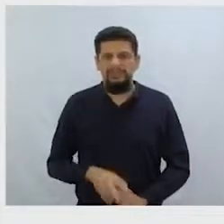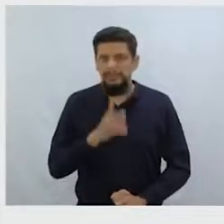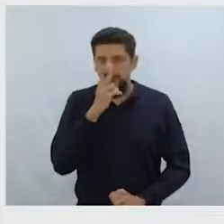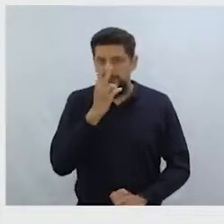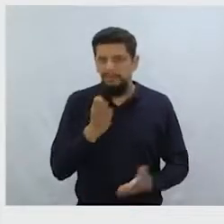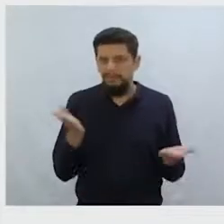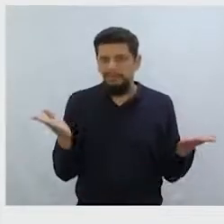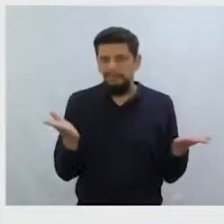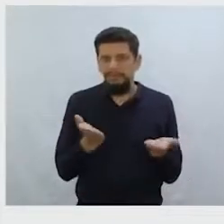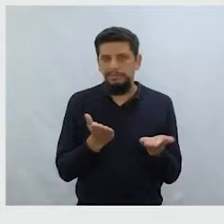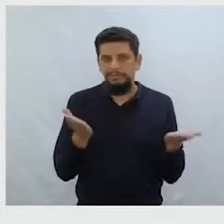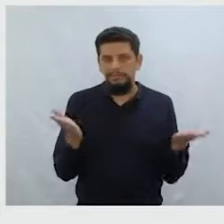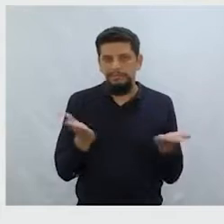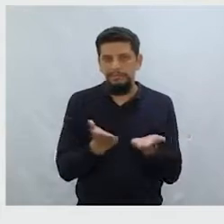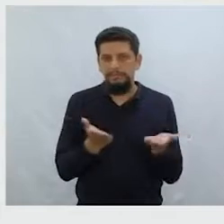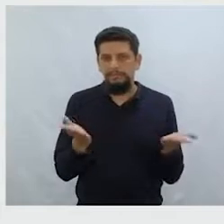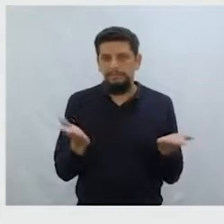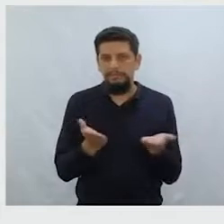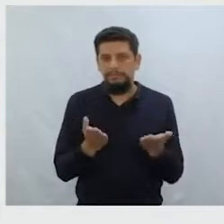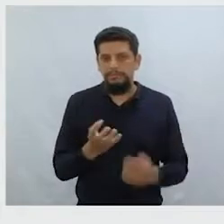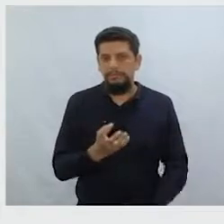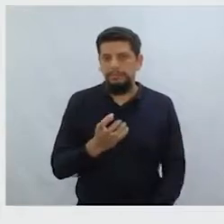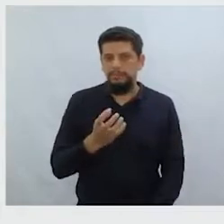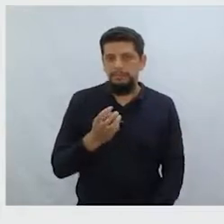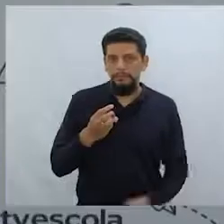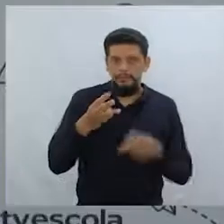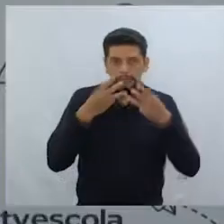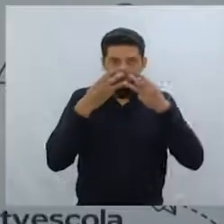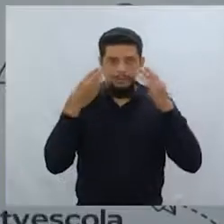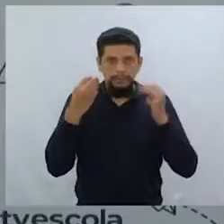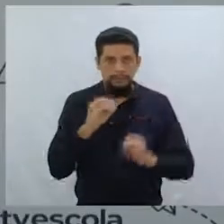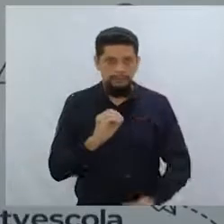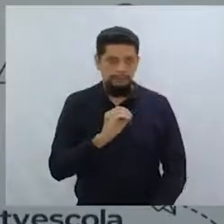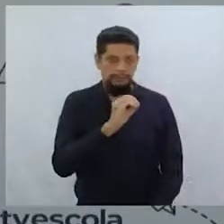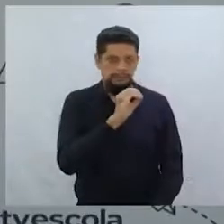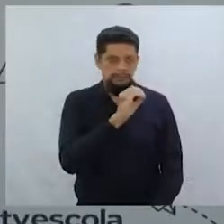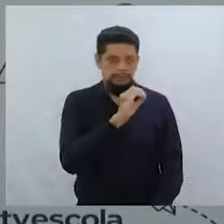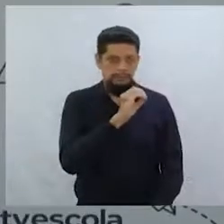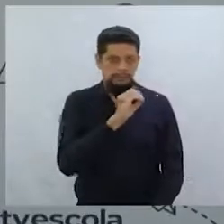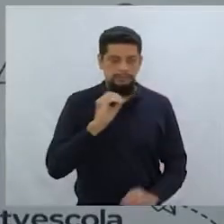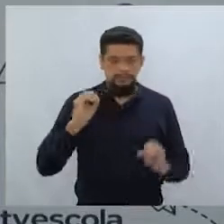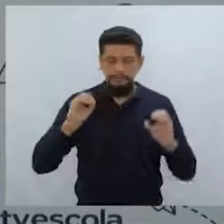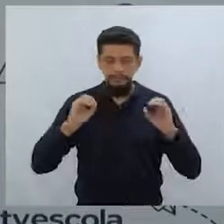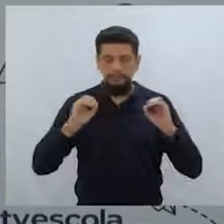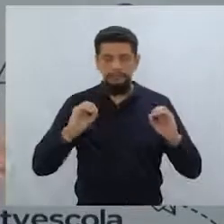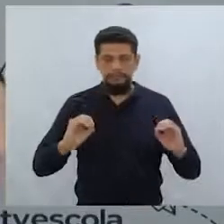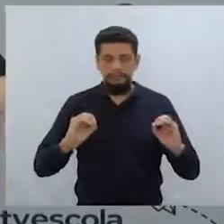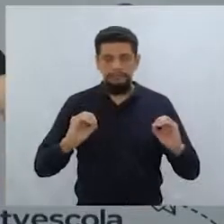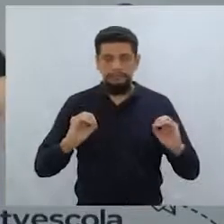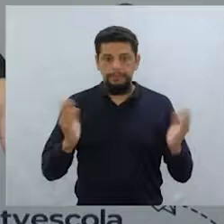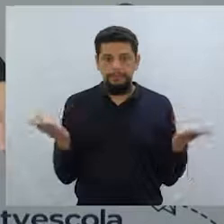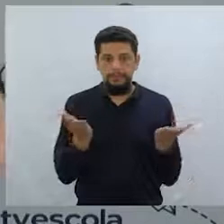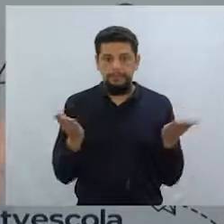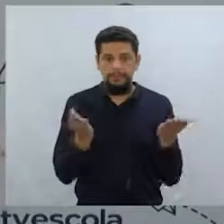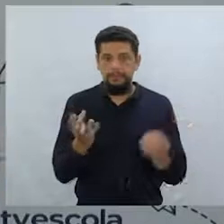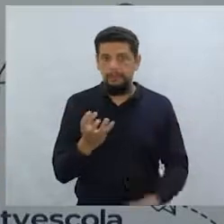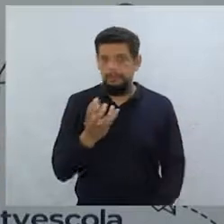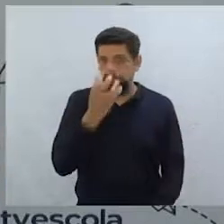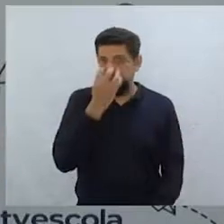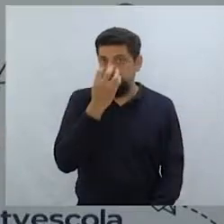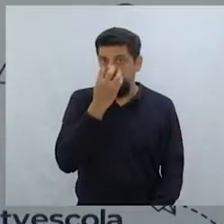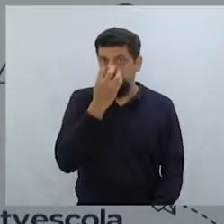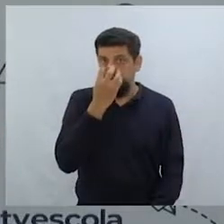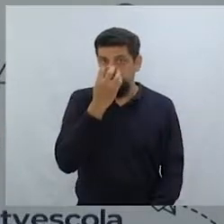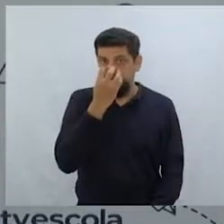Olha, acho que agora, vejam aqui comigo. O gato aqui, mas não é a vez do gato, agora é a vez